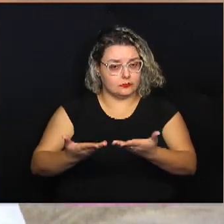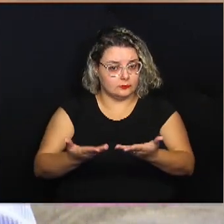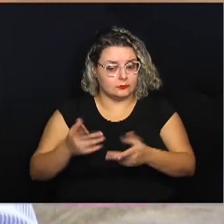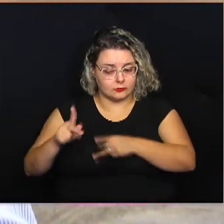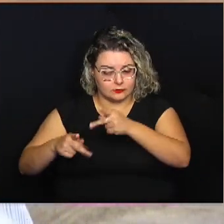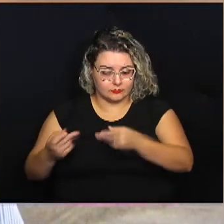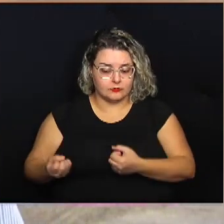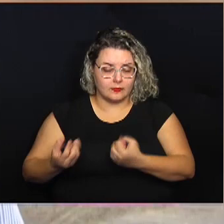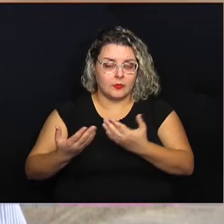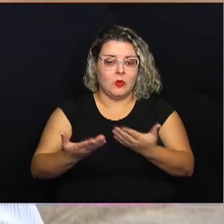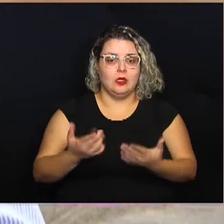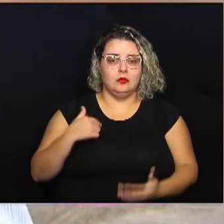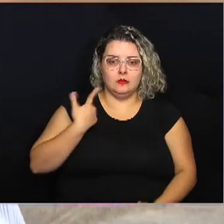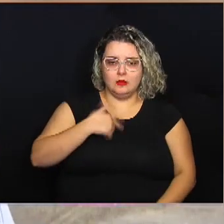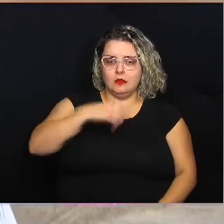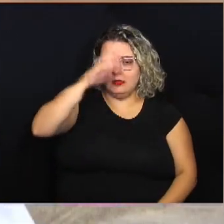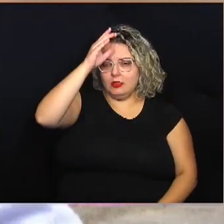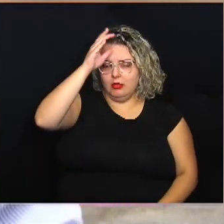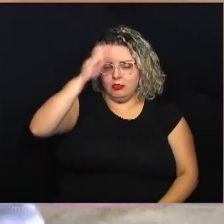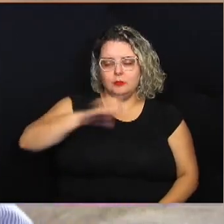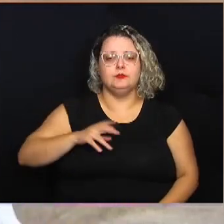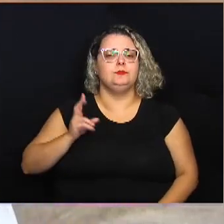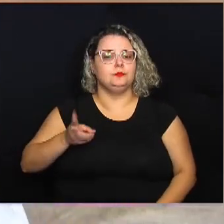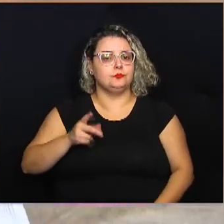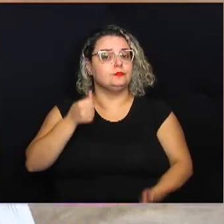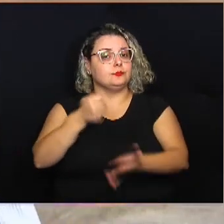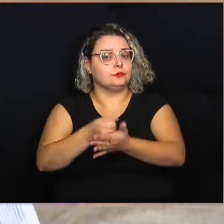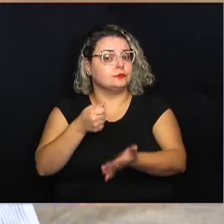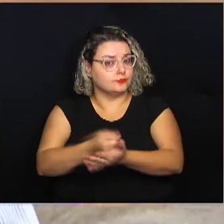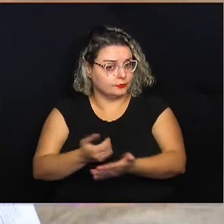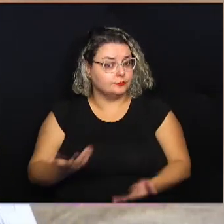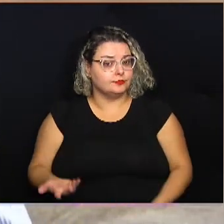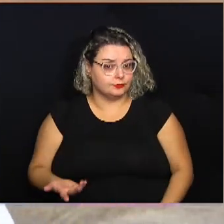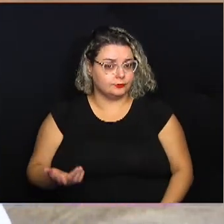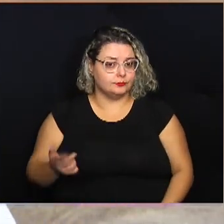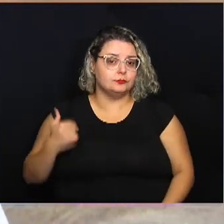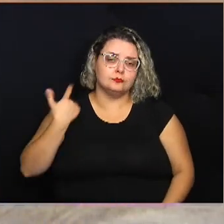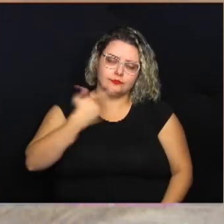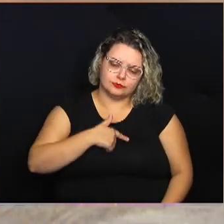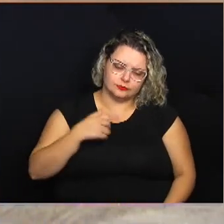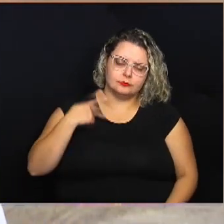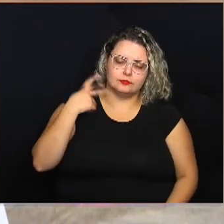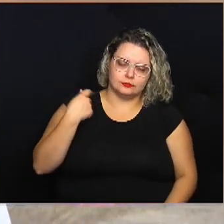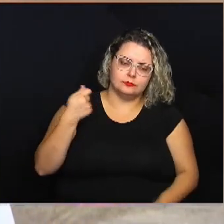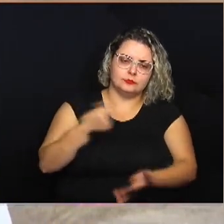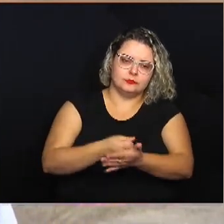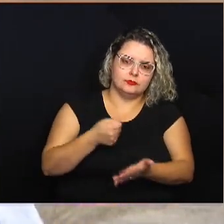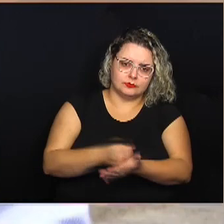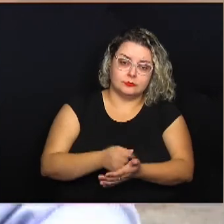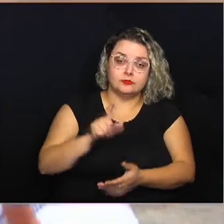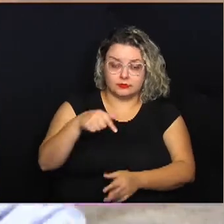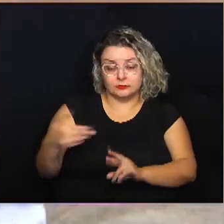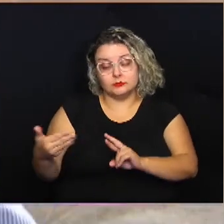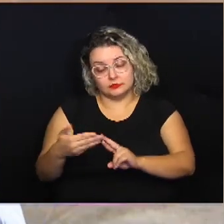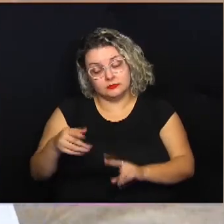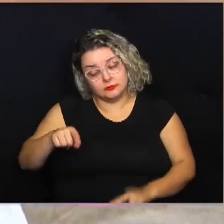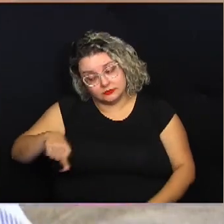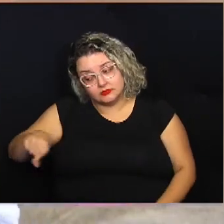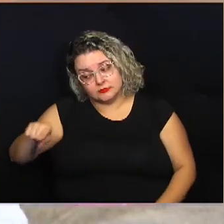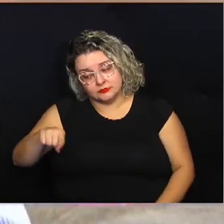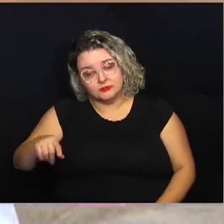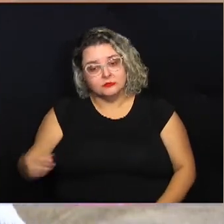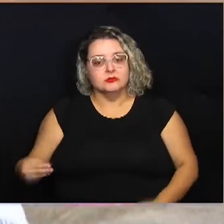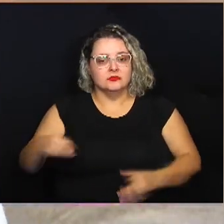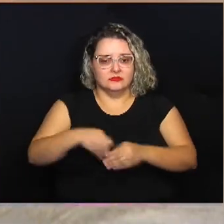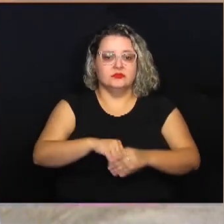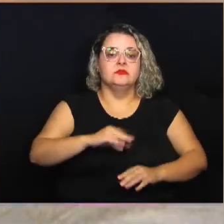ou seja, os nossos munícipes, eles estão sempre cobrando e cobram a nós também, vereadores, que somos os representantes deles na Câmara